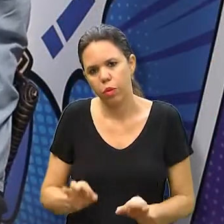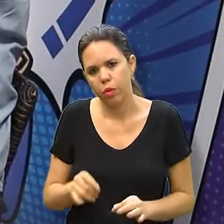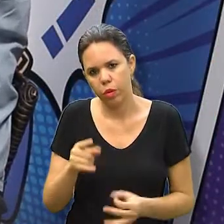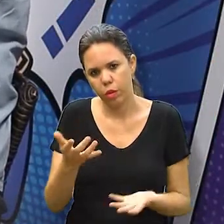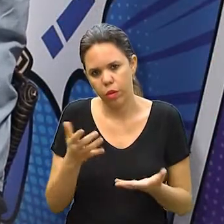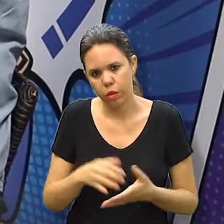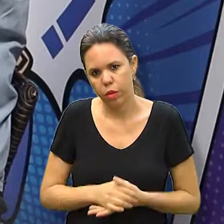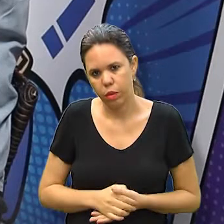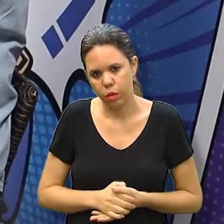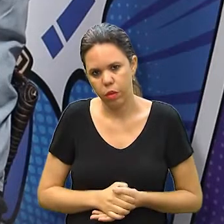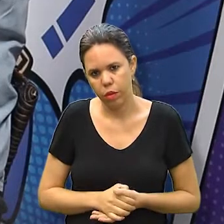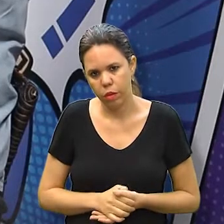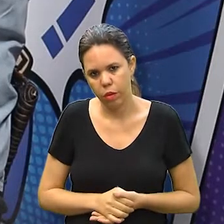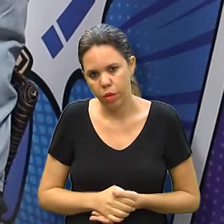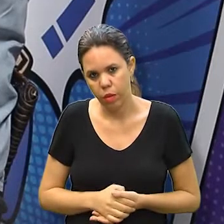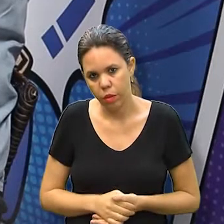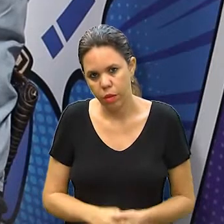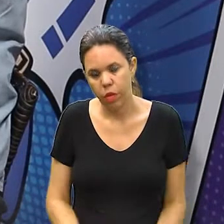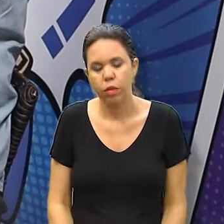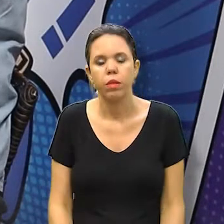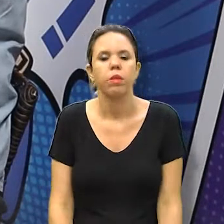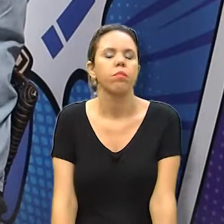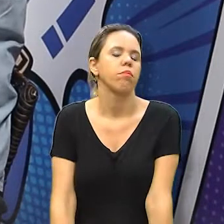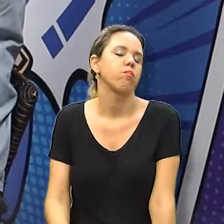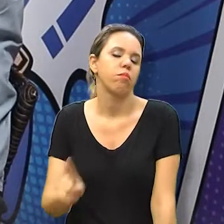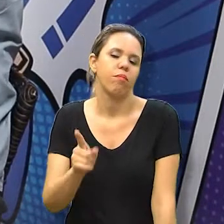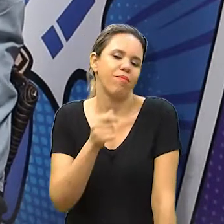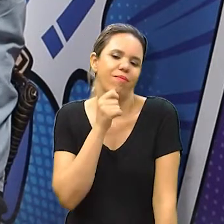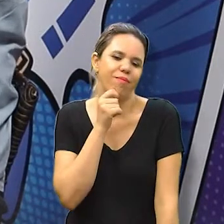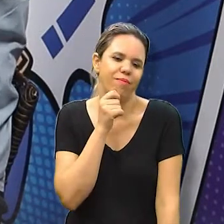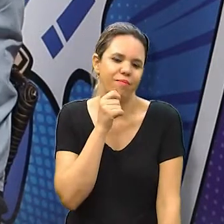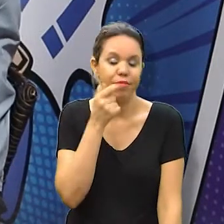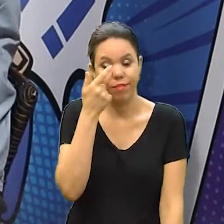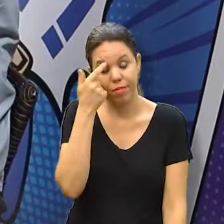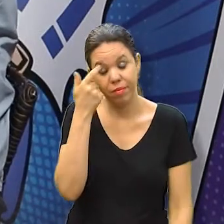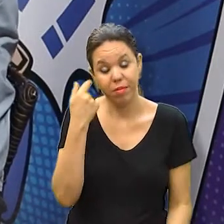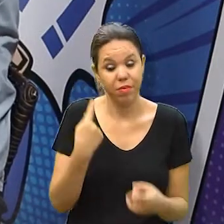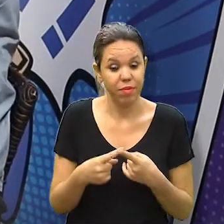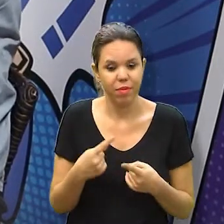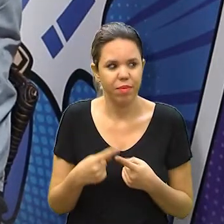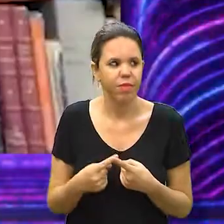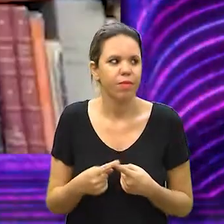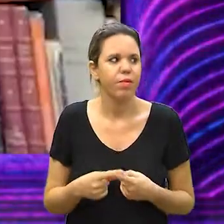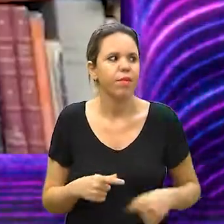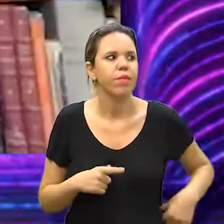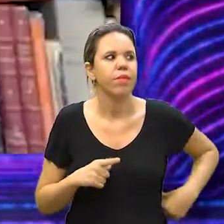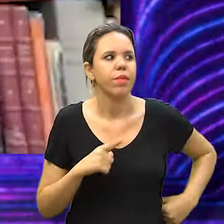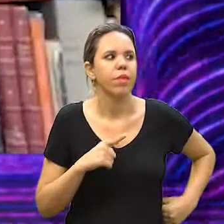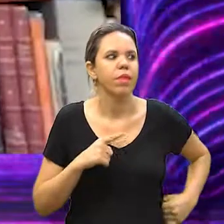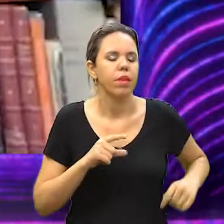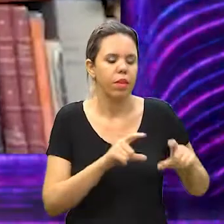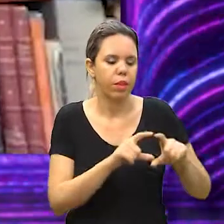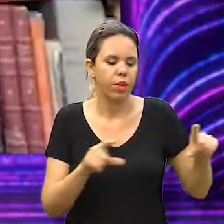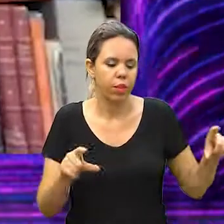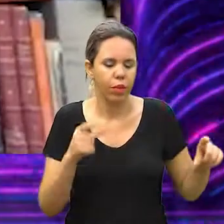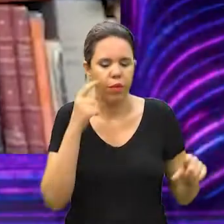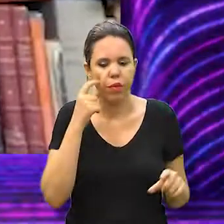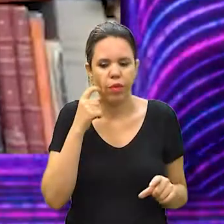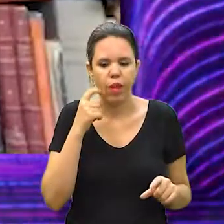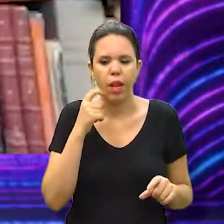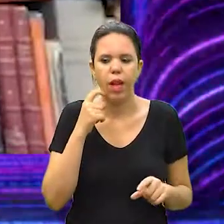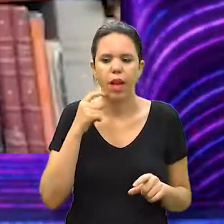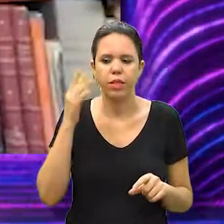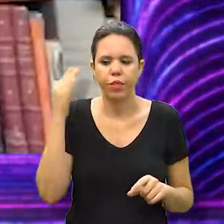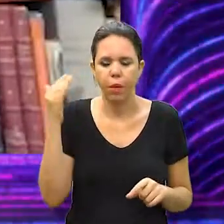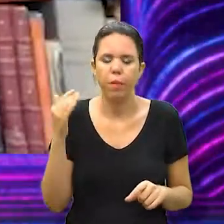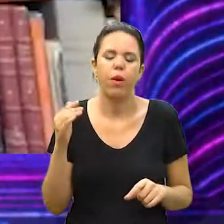ponto que você queria? Não. Sabe por quê? porque tem uma frase do Borges, do Jorge